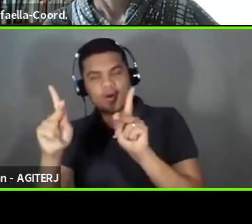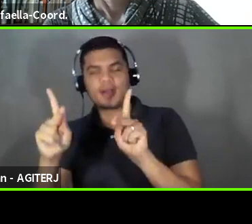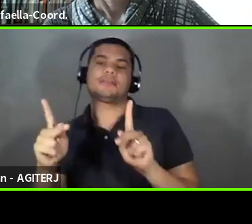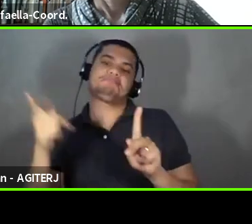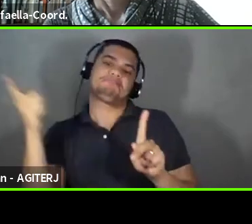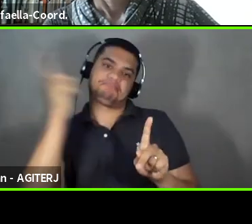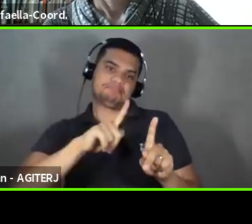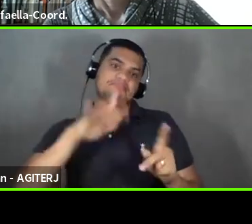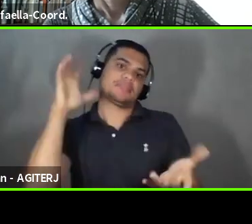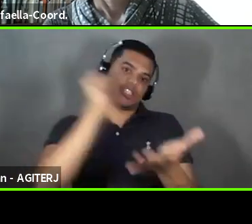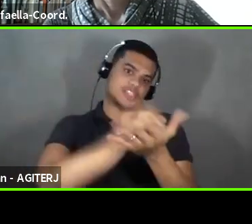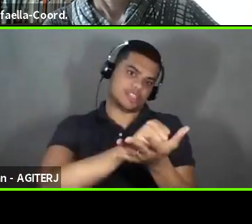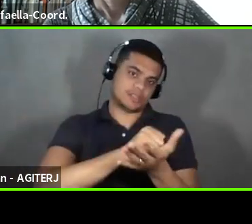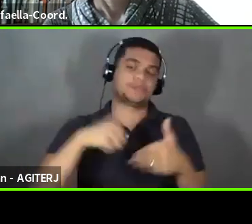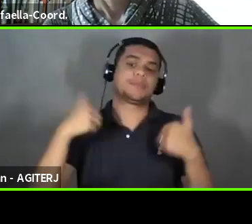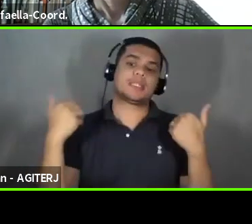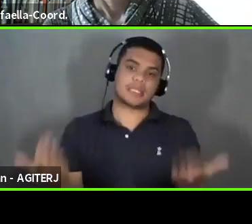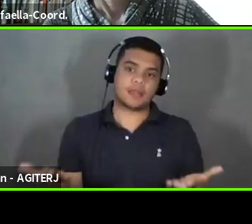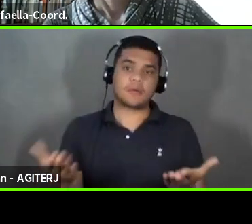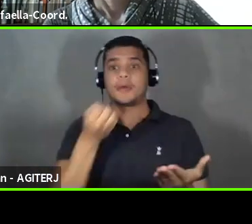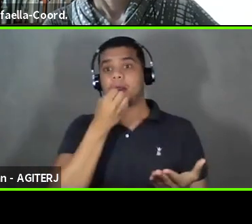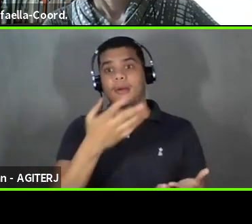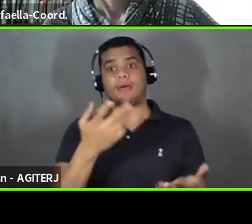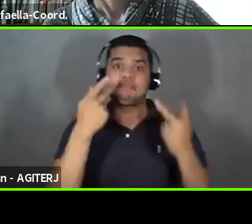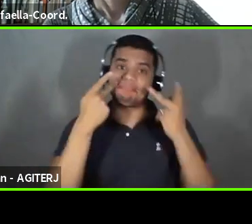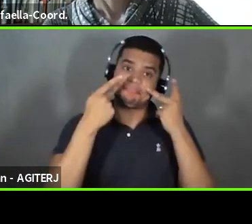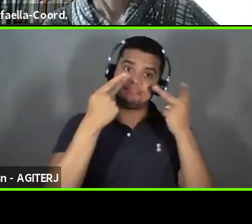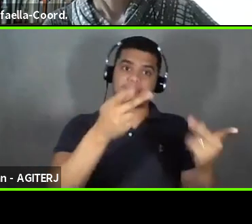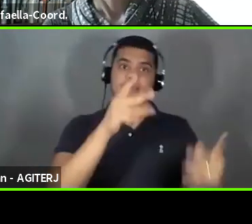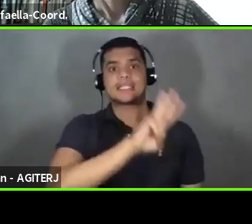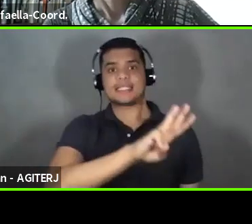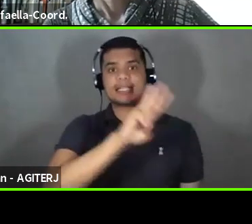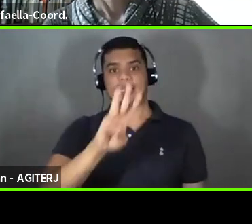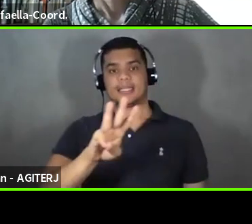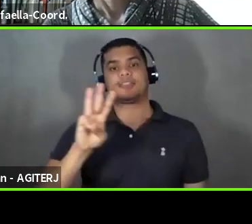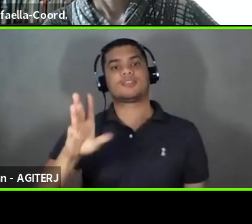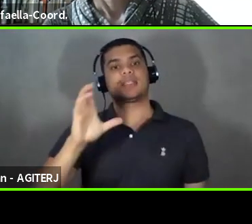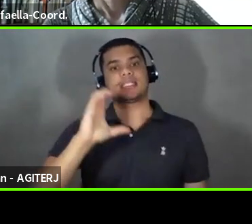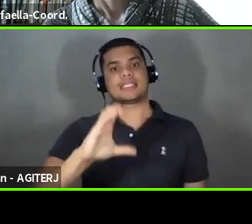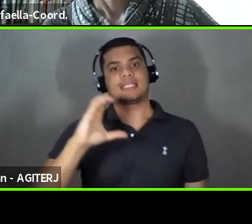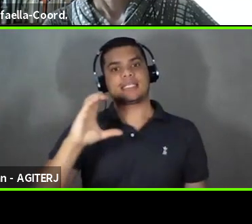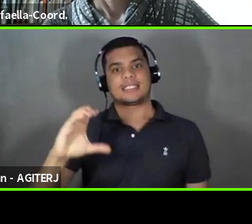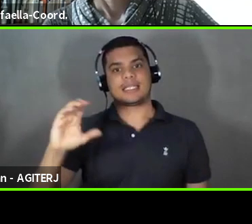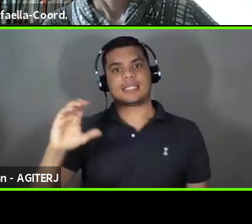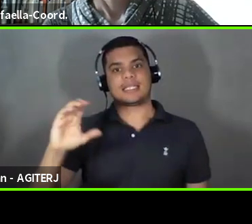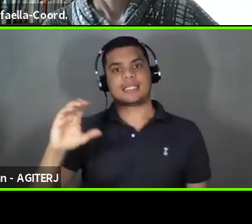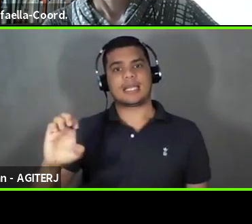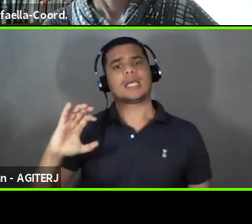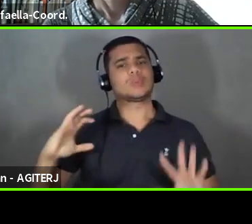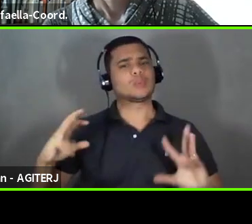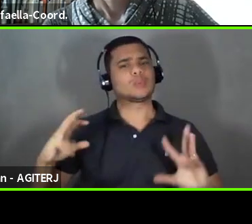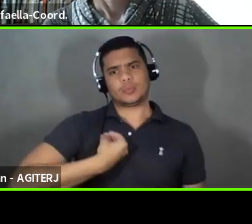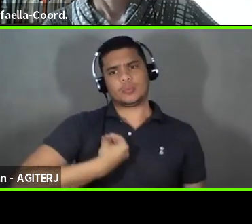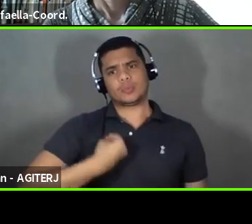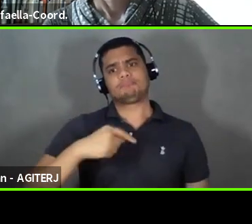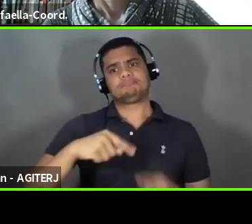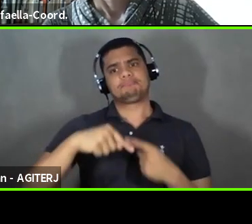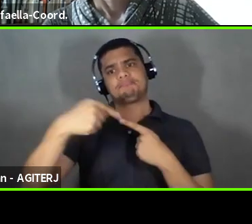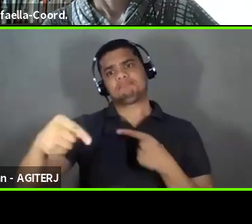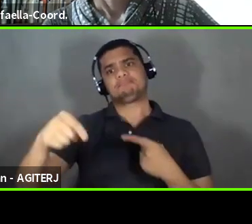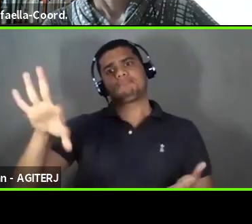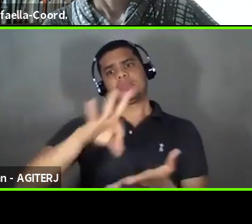com você. Então, é bom visitar o site da CCE, ver tudo que é oferecido e se inscrever como um